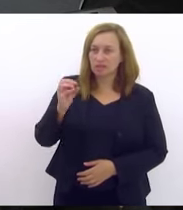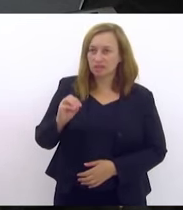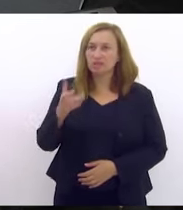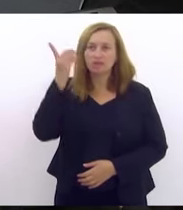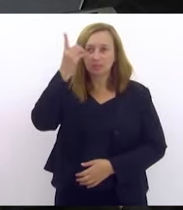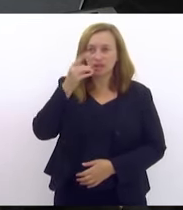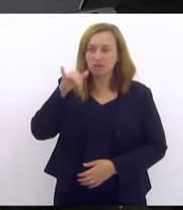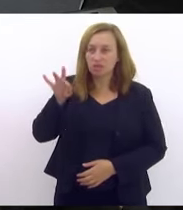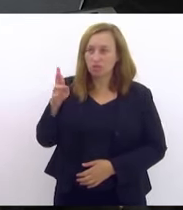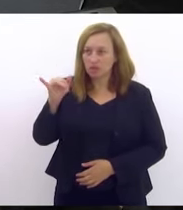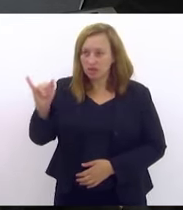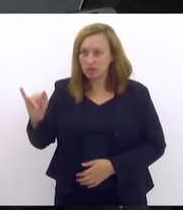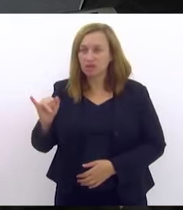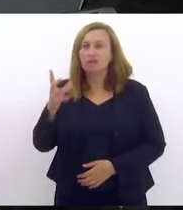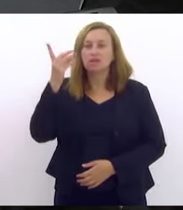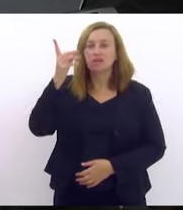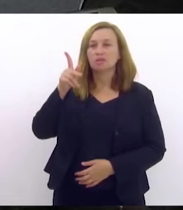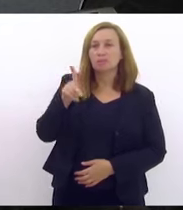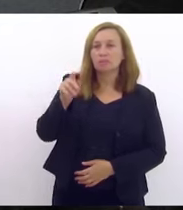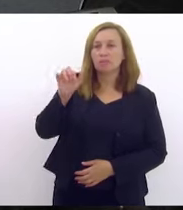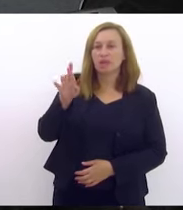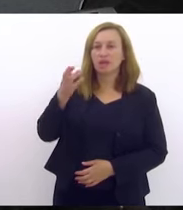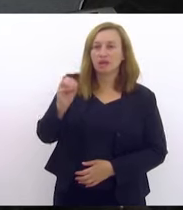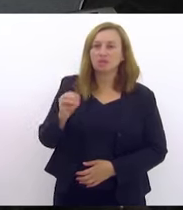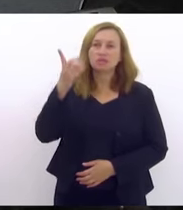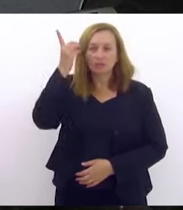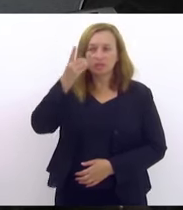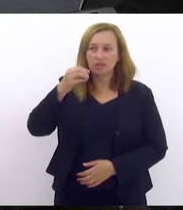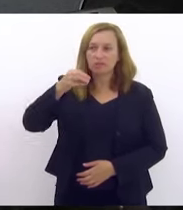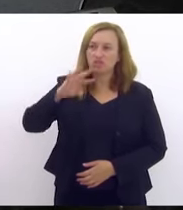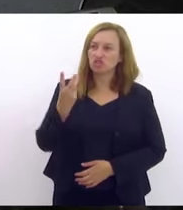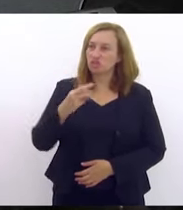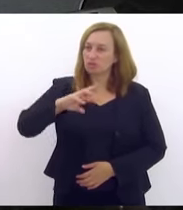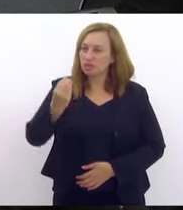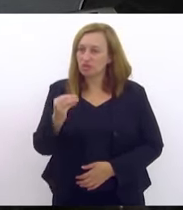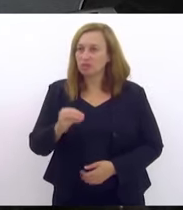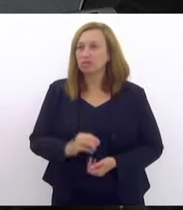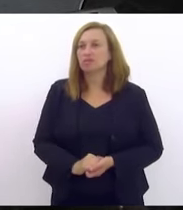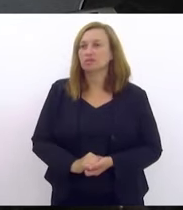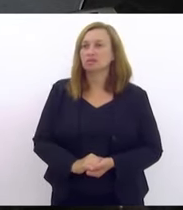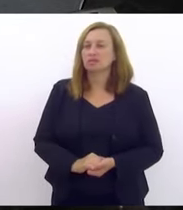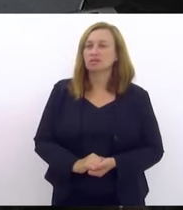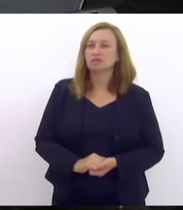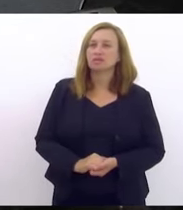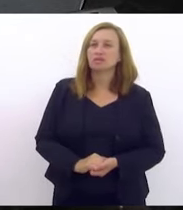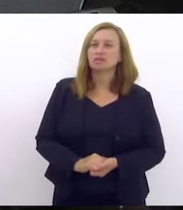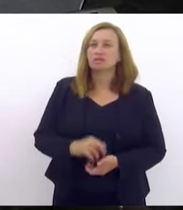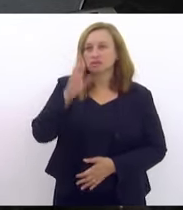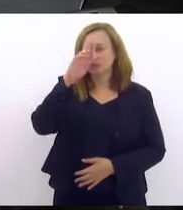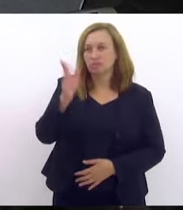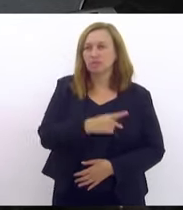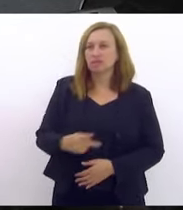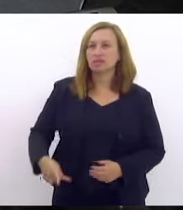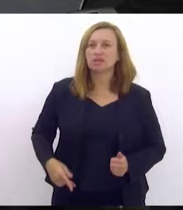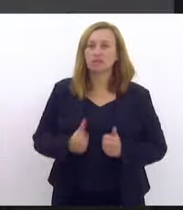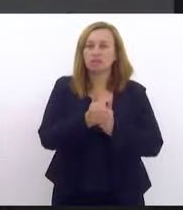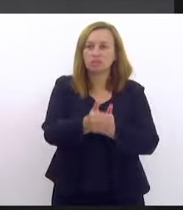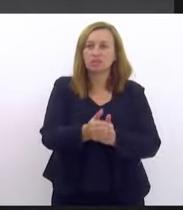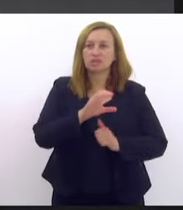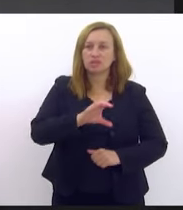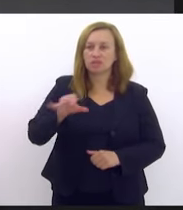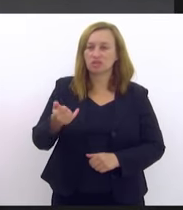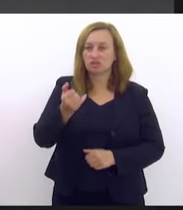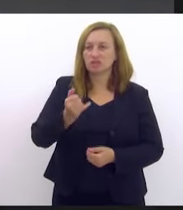deputado Yuri, Pedro Ricardo, deputado Chico Machado. Senhor presidente, acompanho o parecer da